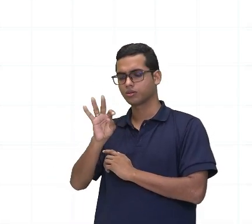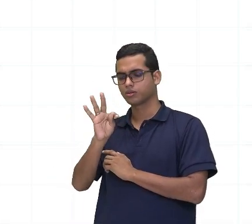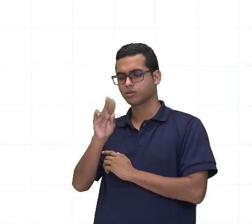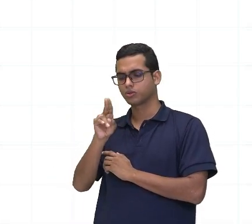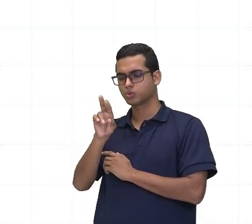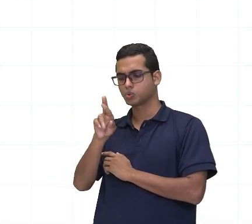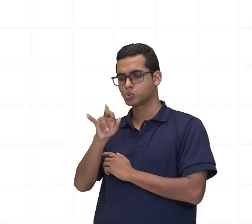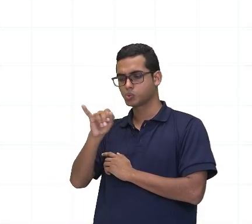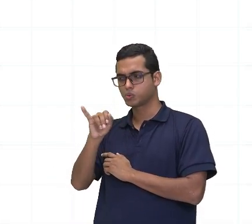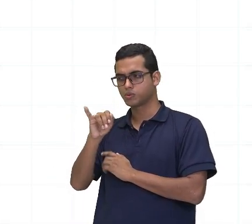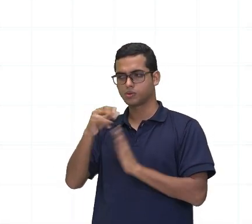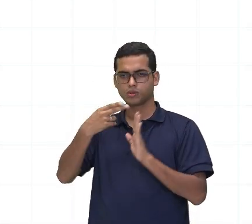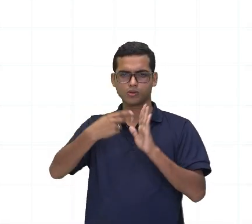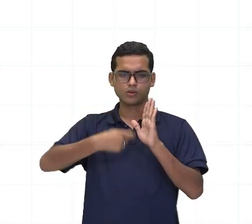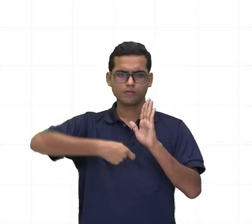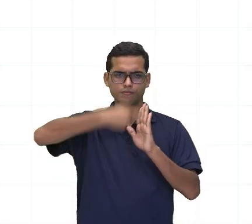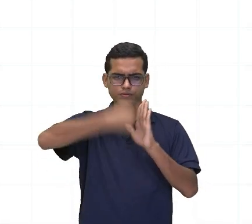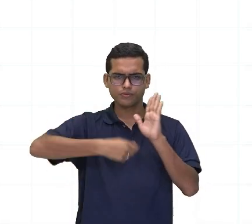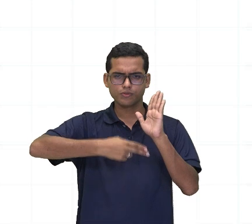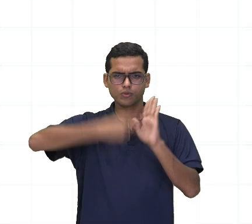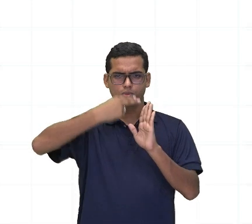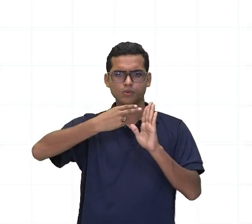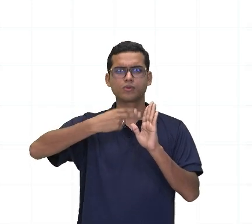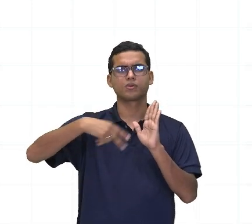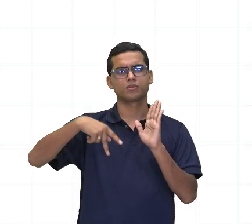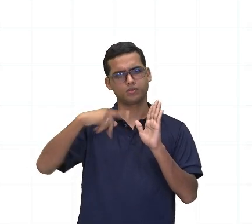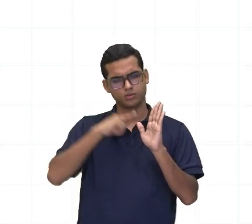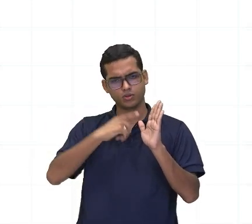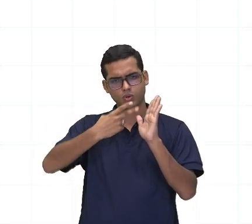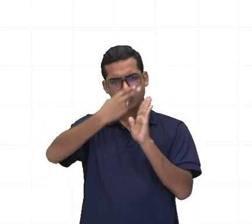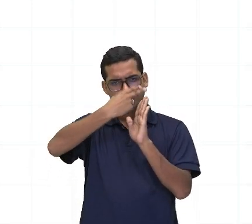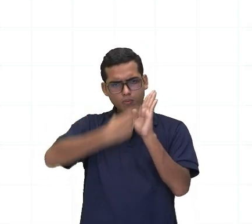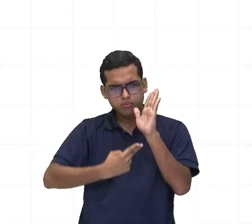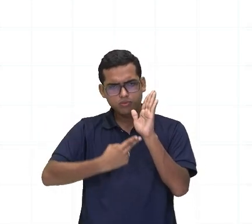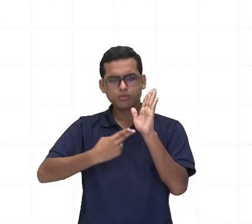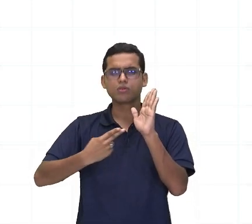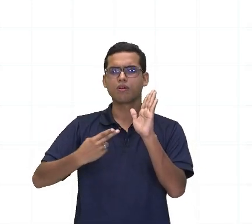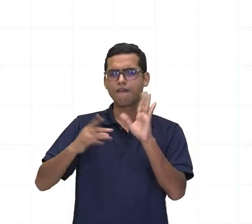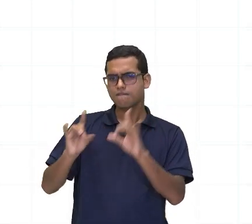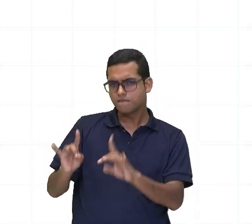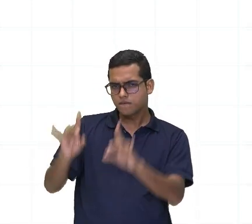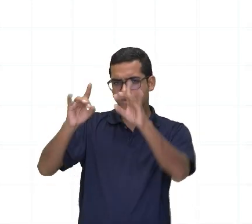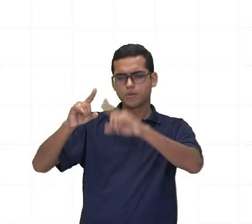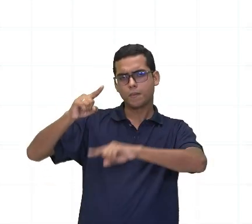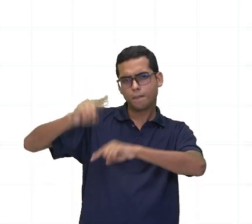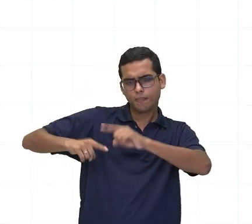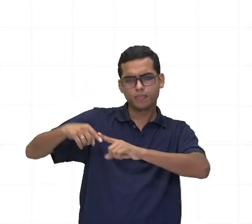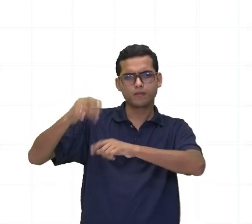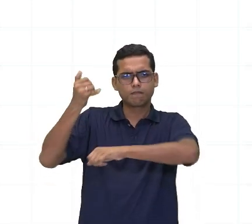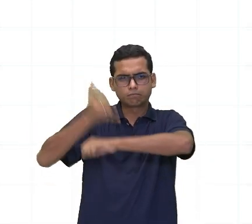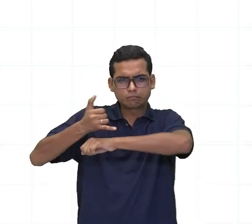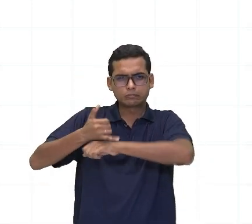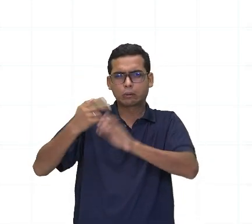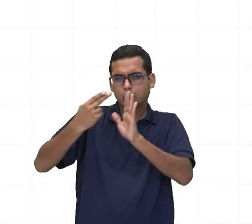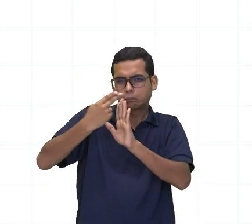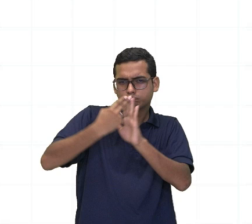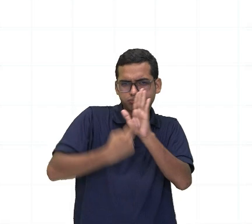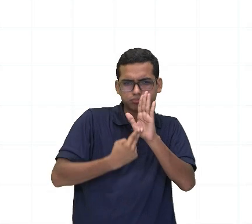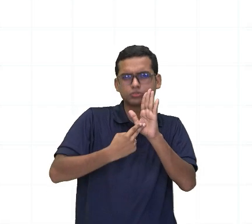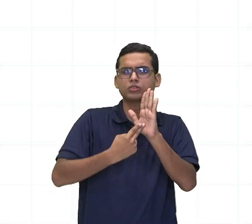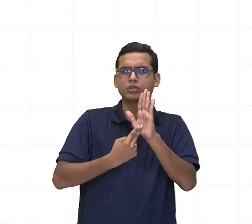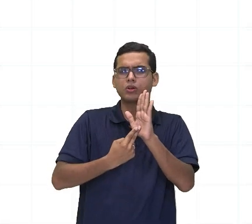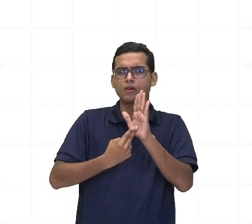lâmina especial, com ácido cirúrgico, muito afiada e bastante